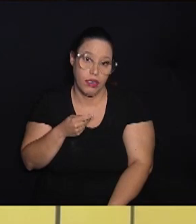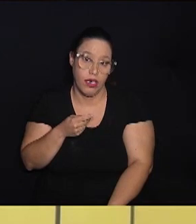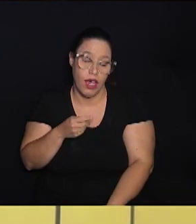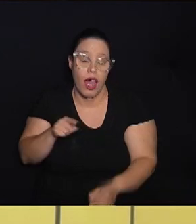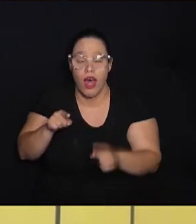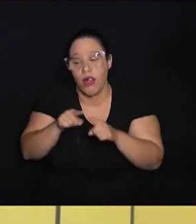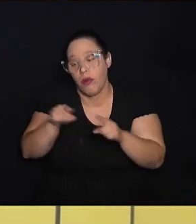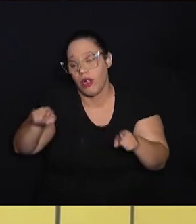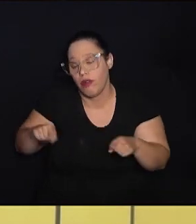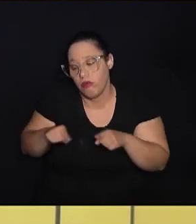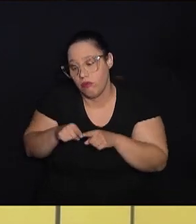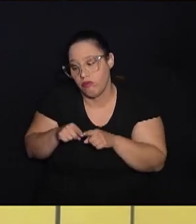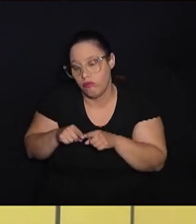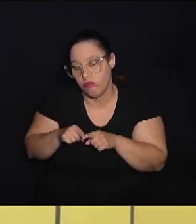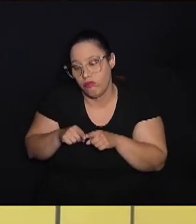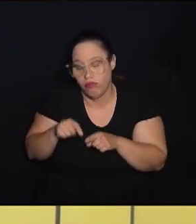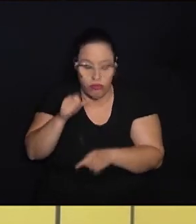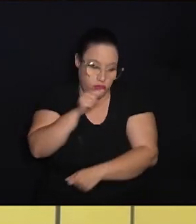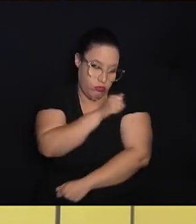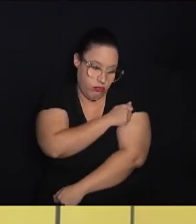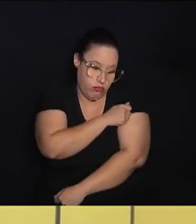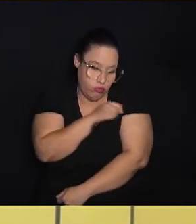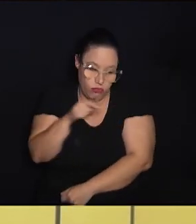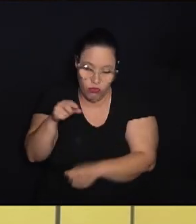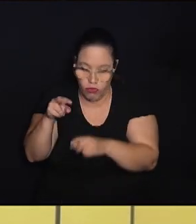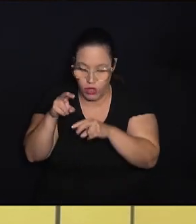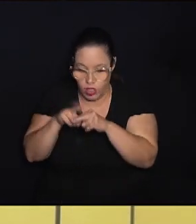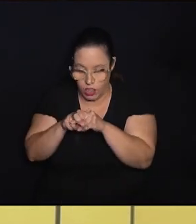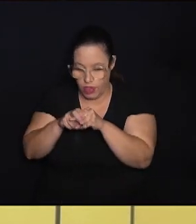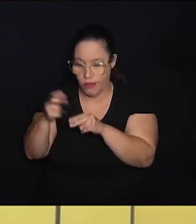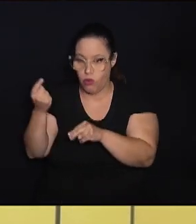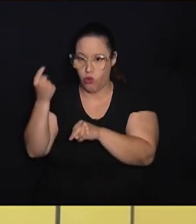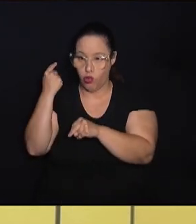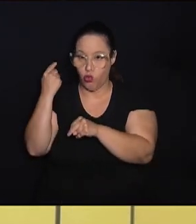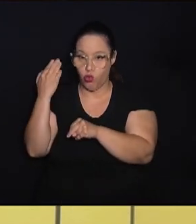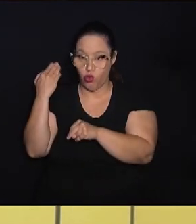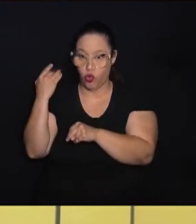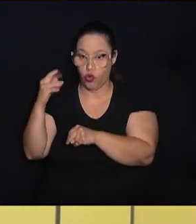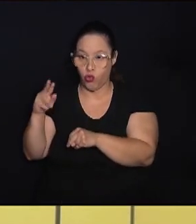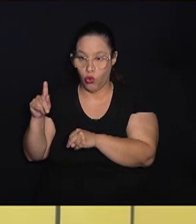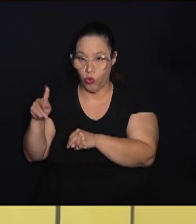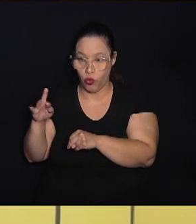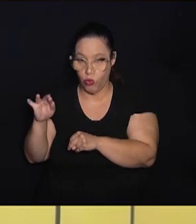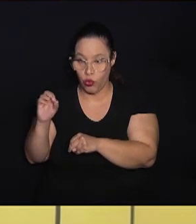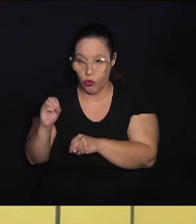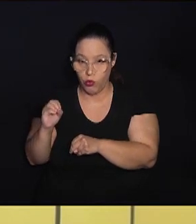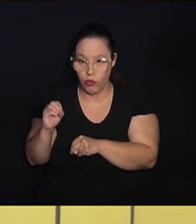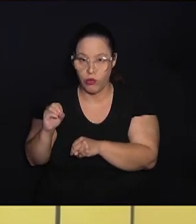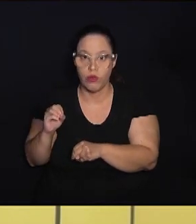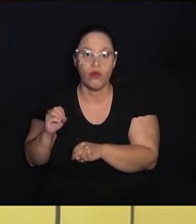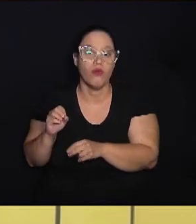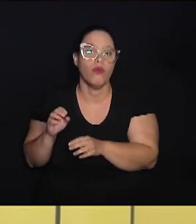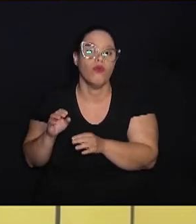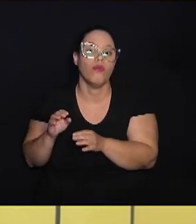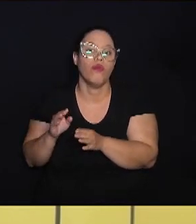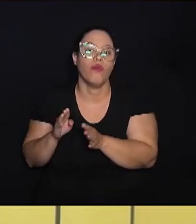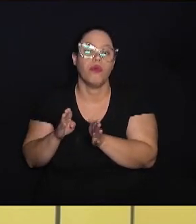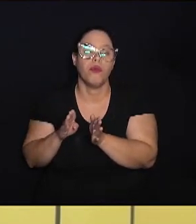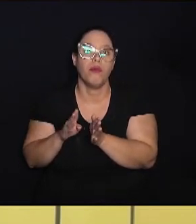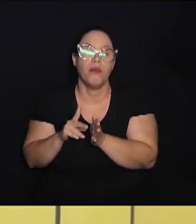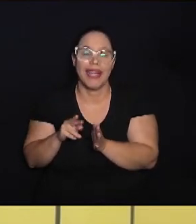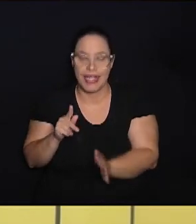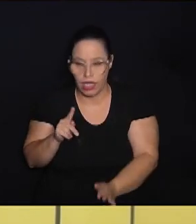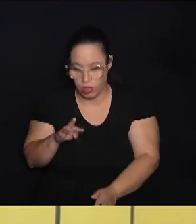fundão eh eu já tinha feito um personagem muito tempo antes assim baseado baseado num colega de sala